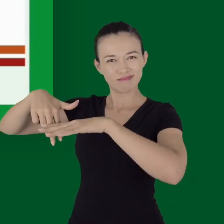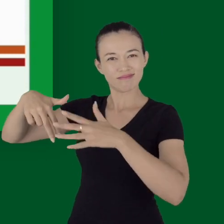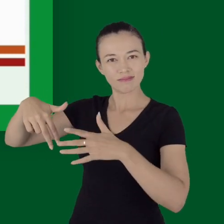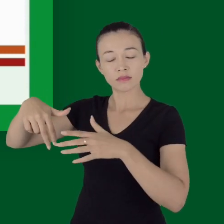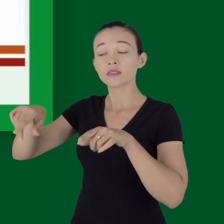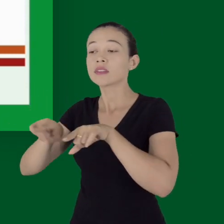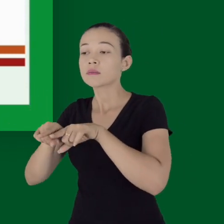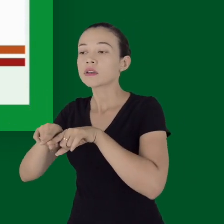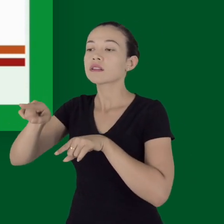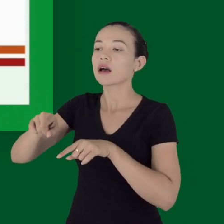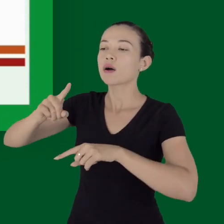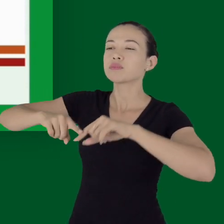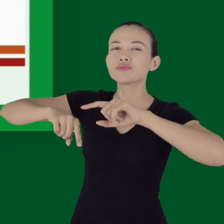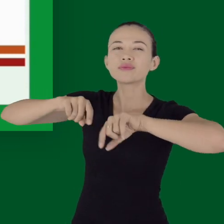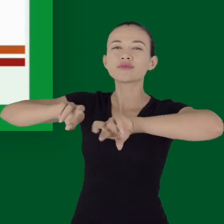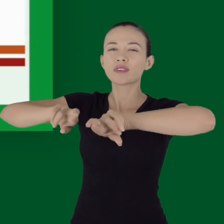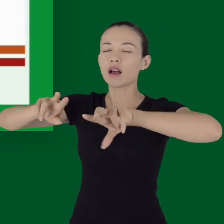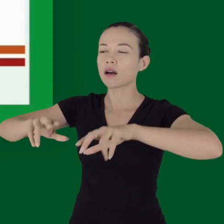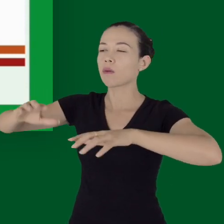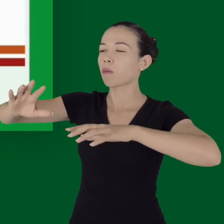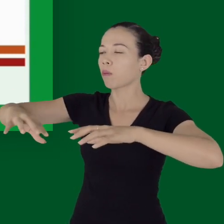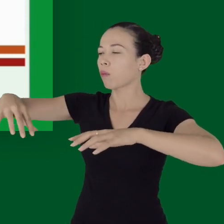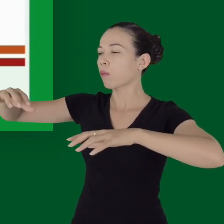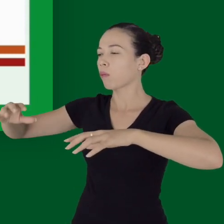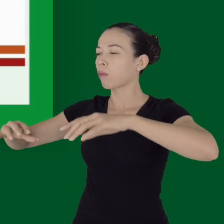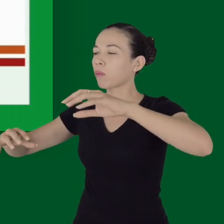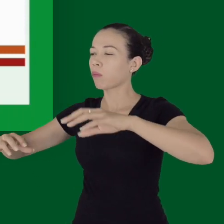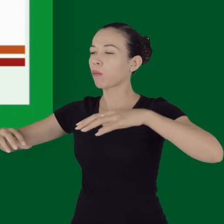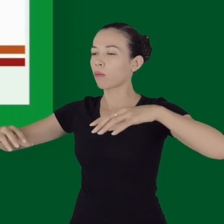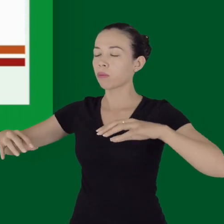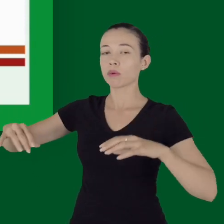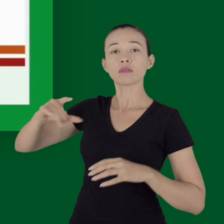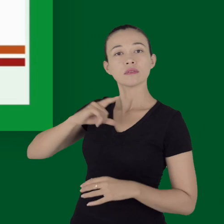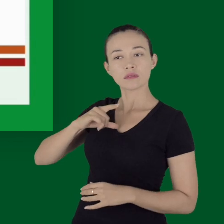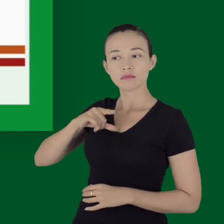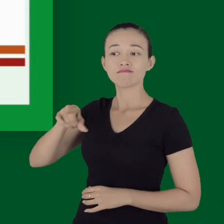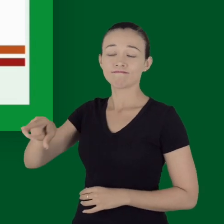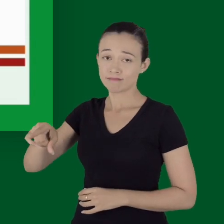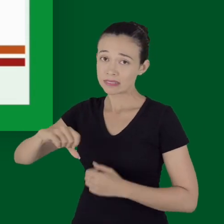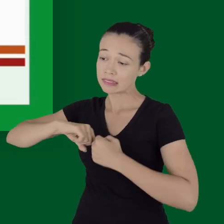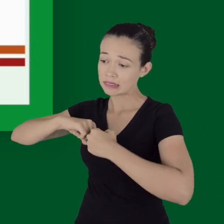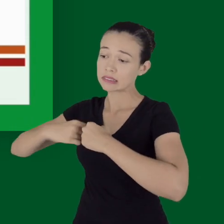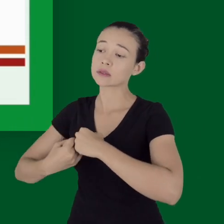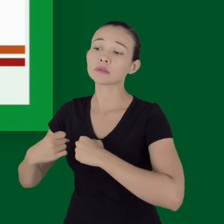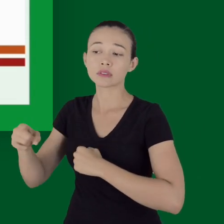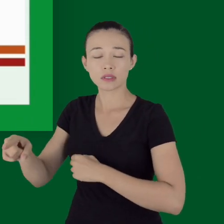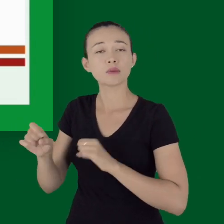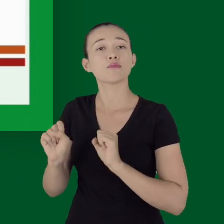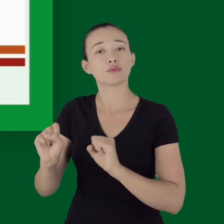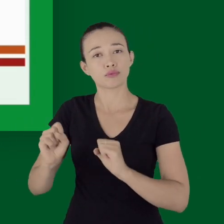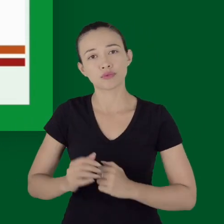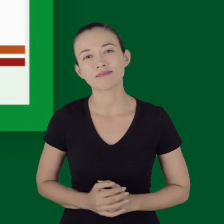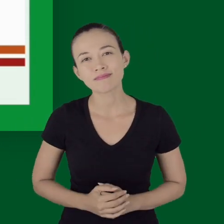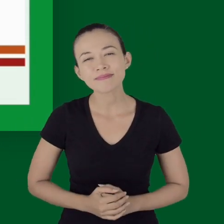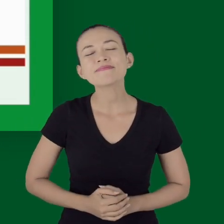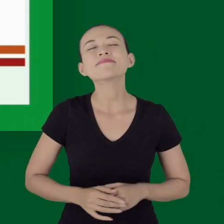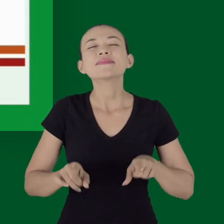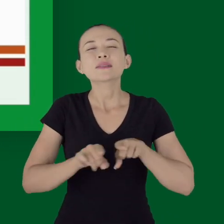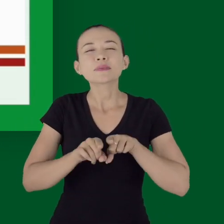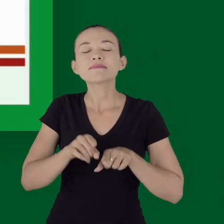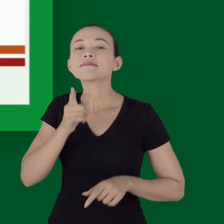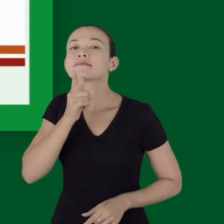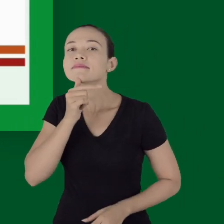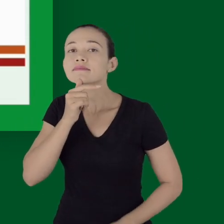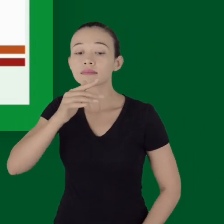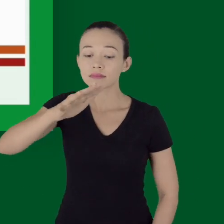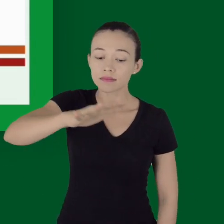tenham objetos submersos, né? E é importante lembrar que o local é considerado uma